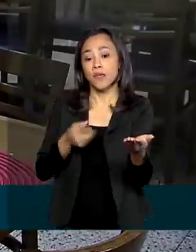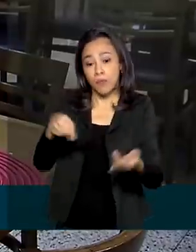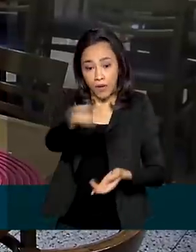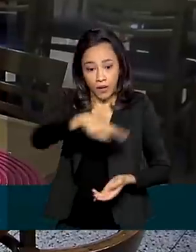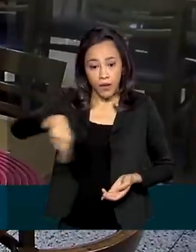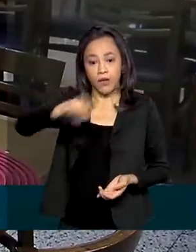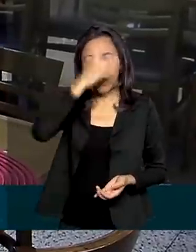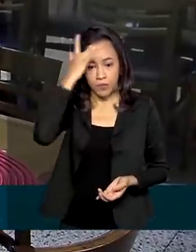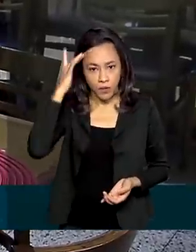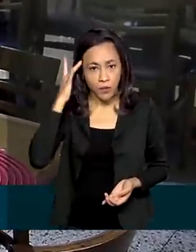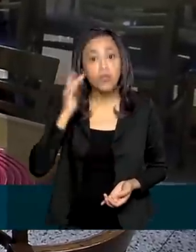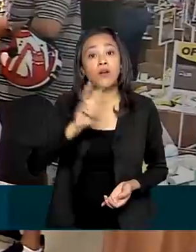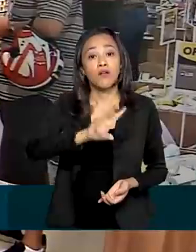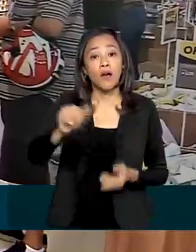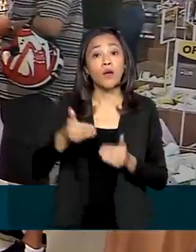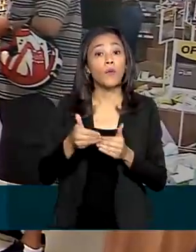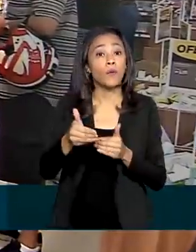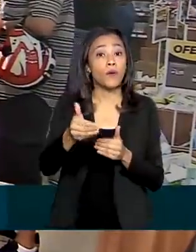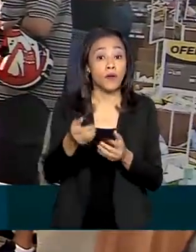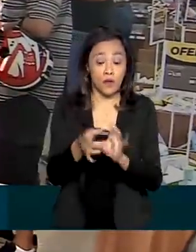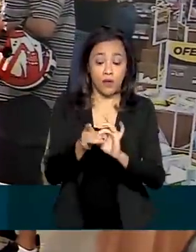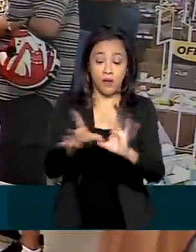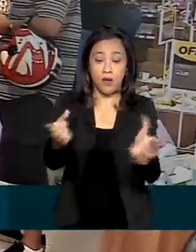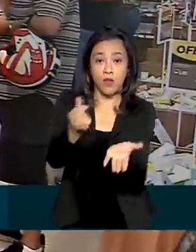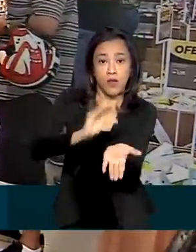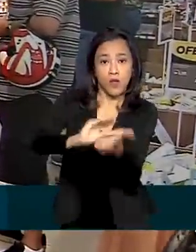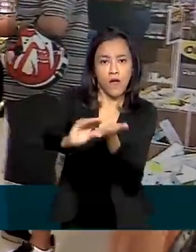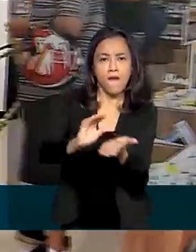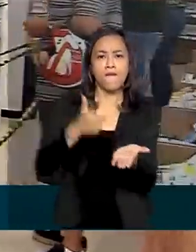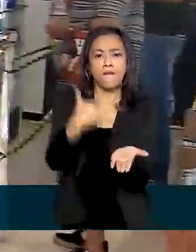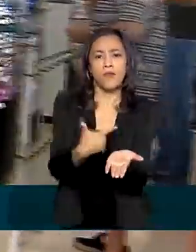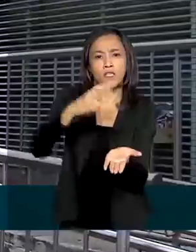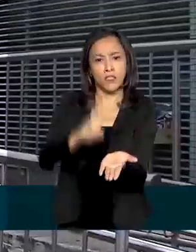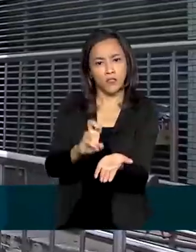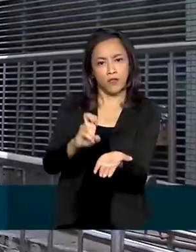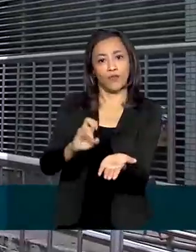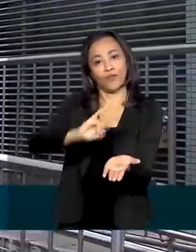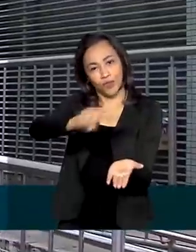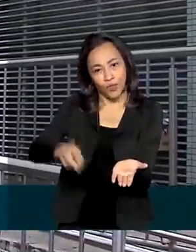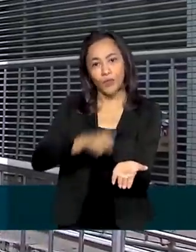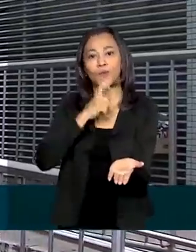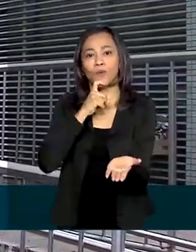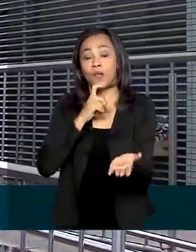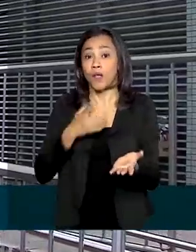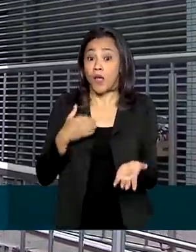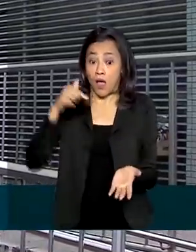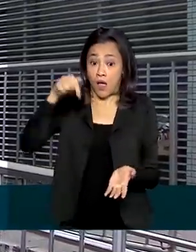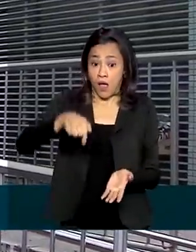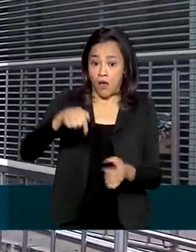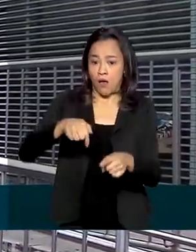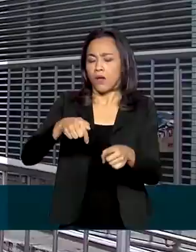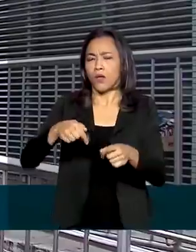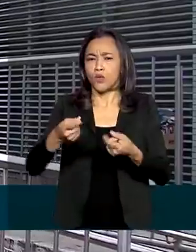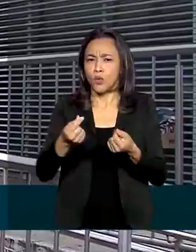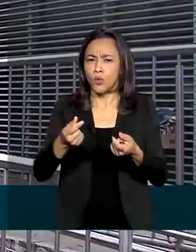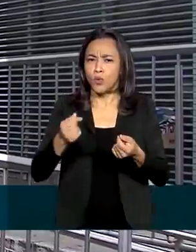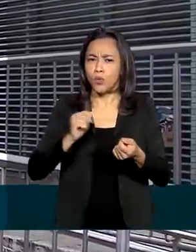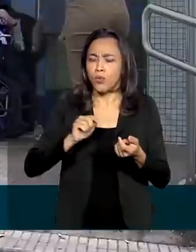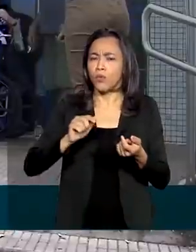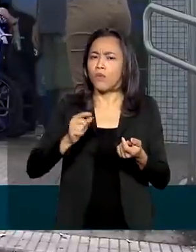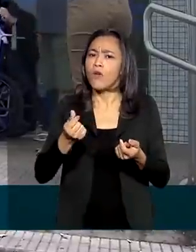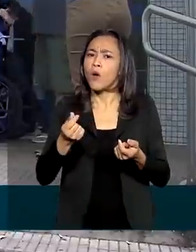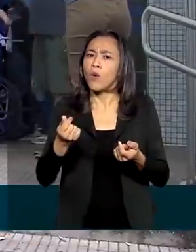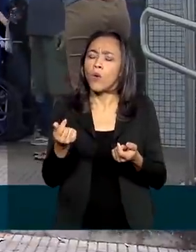trabalhadores só vão estar liberados a partir de 25 de julho. No primeiro momento, a movimentação do